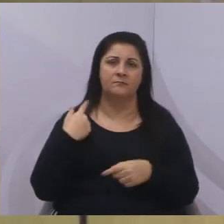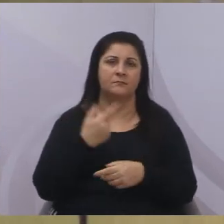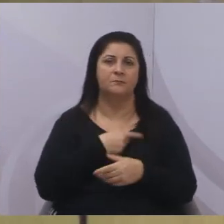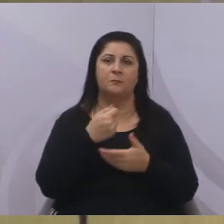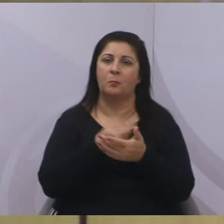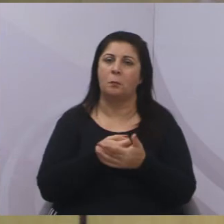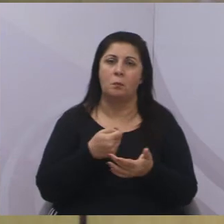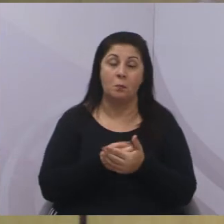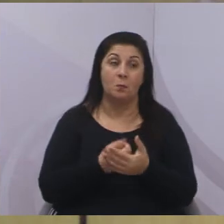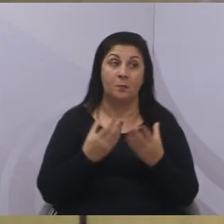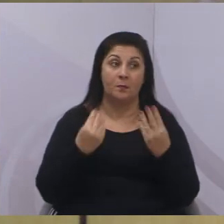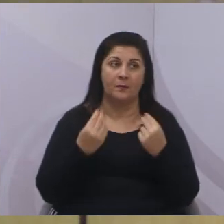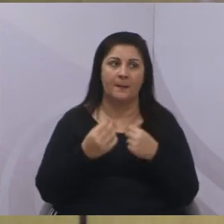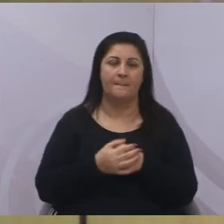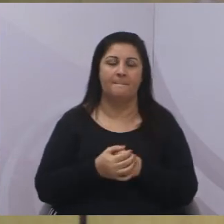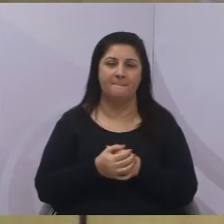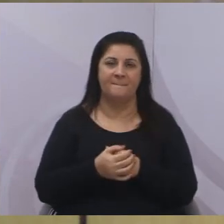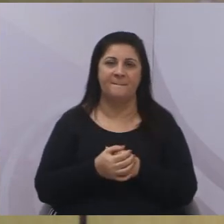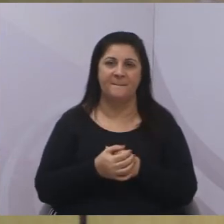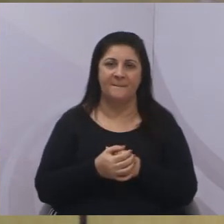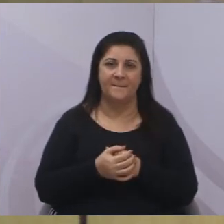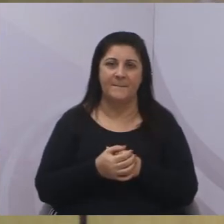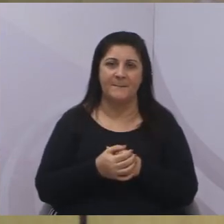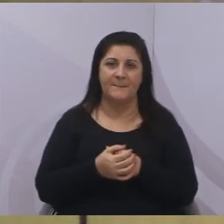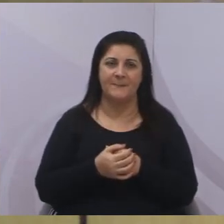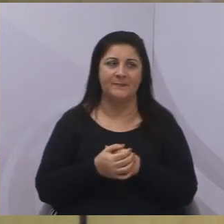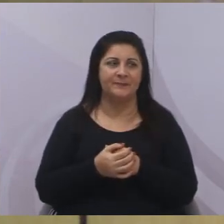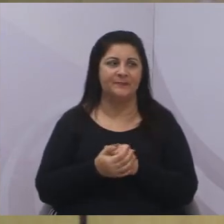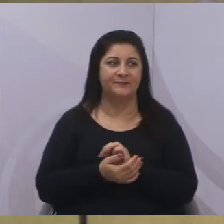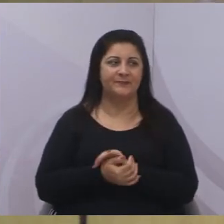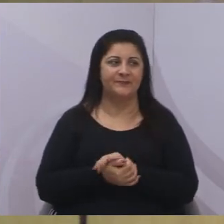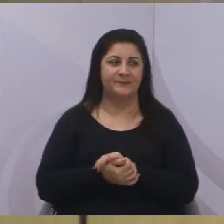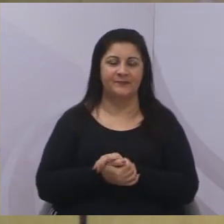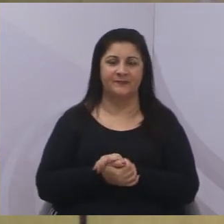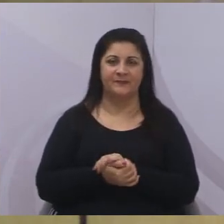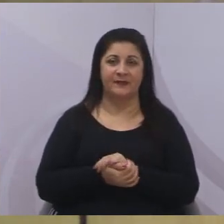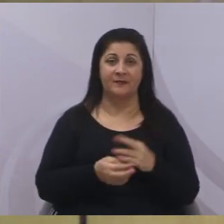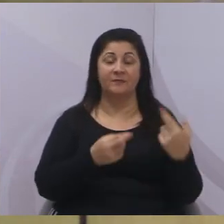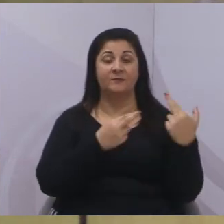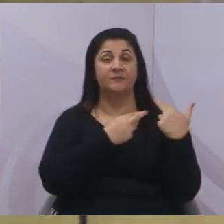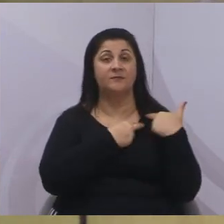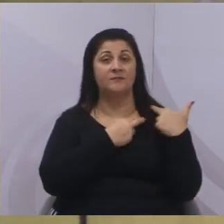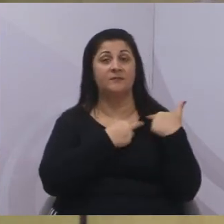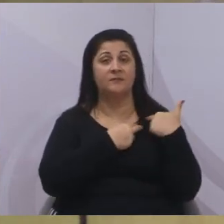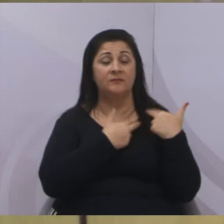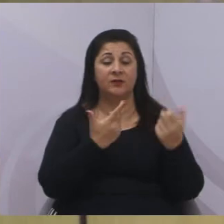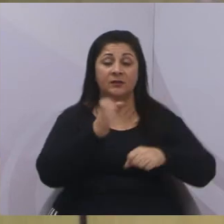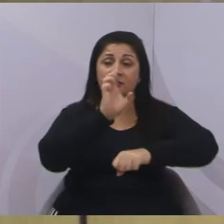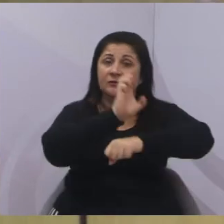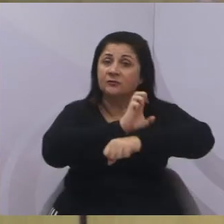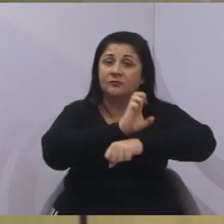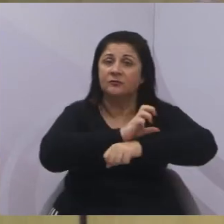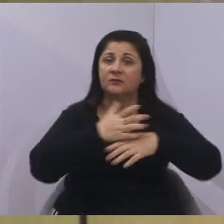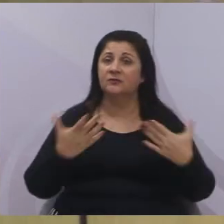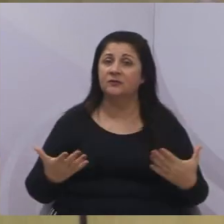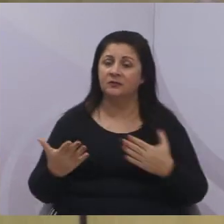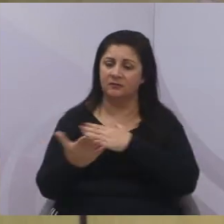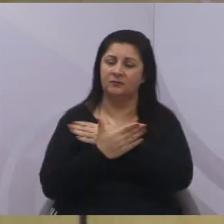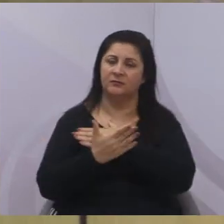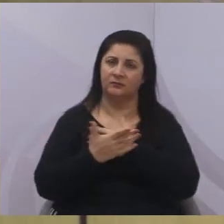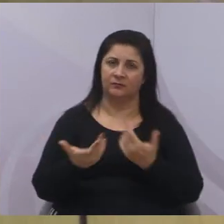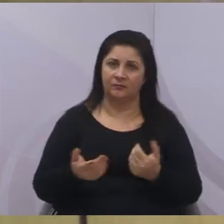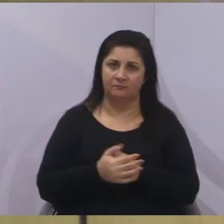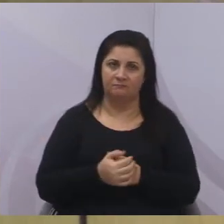demais pelas as obrigações que seriam do Estado em fornecer para nós.